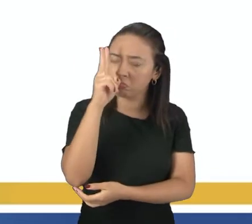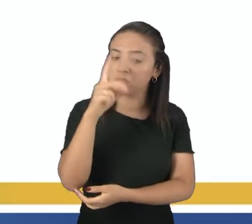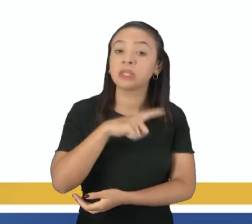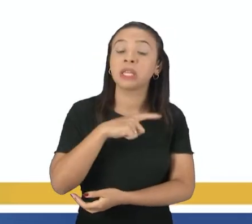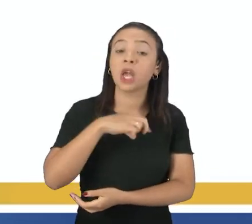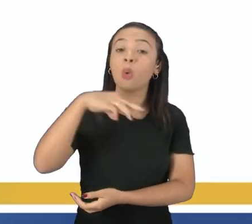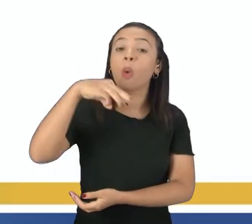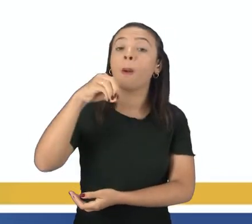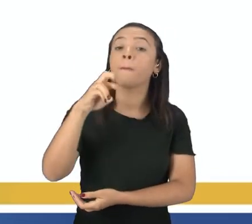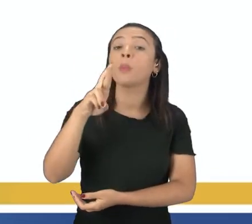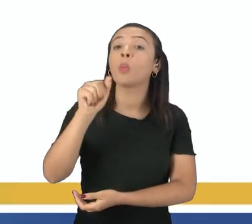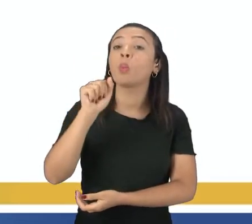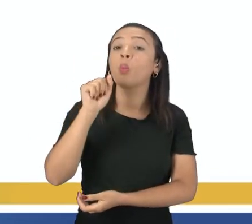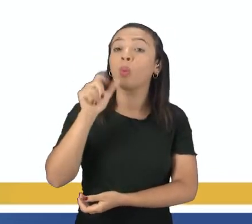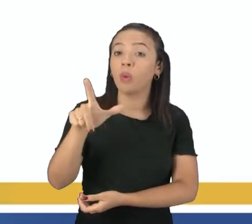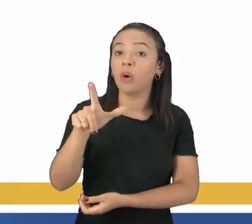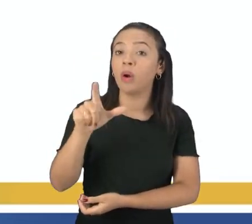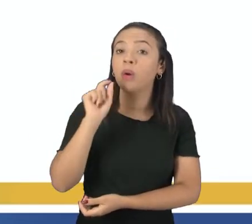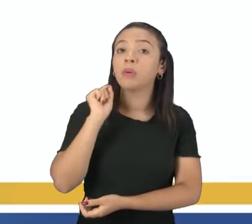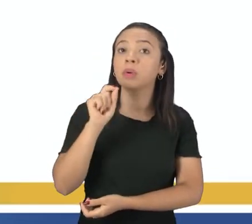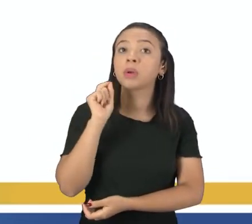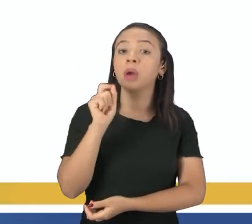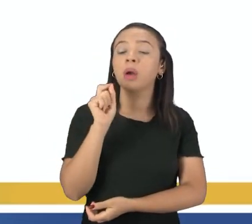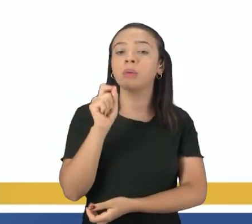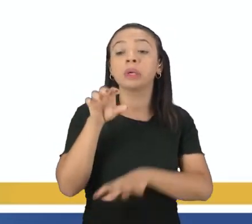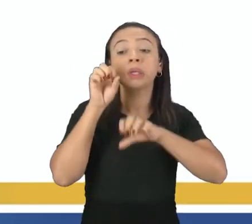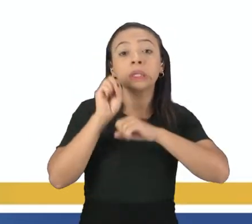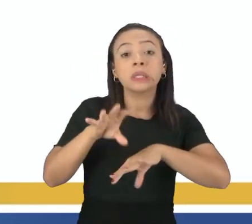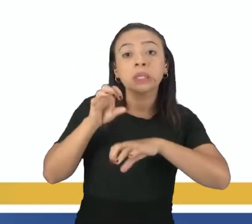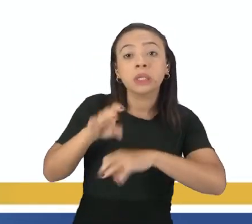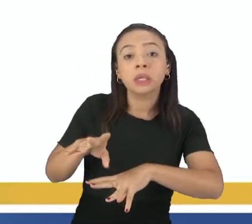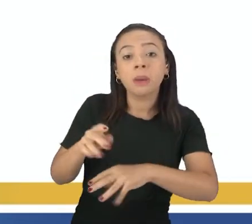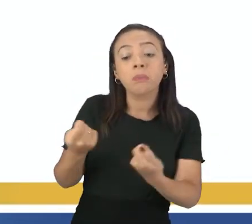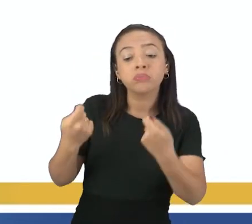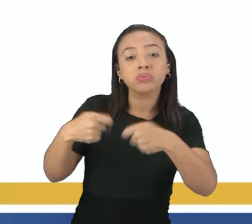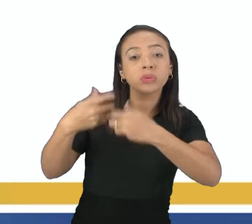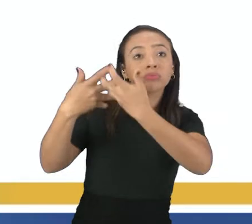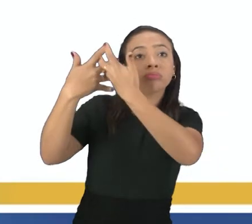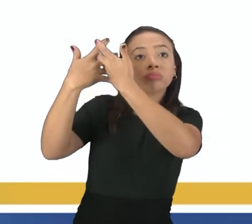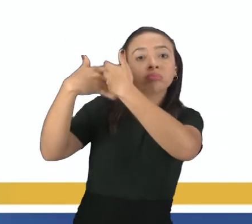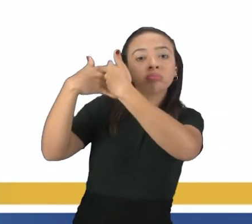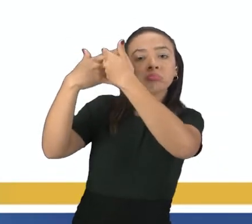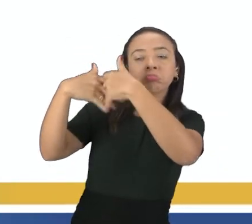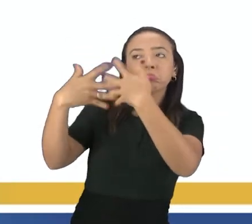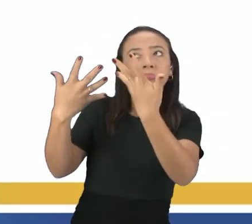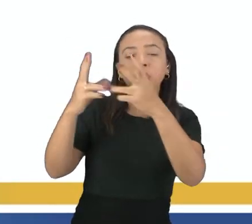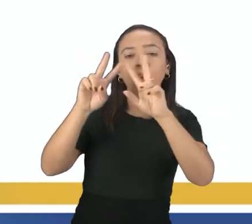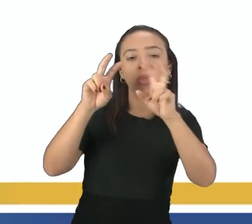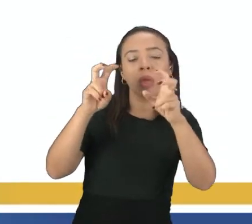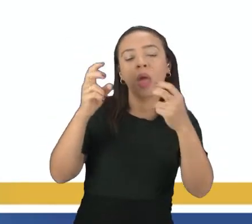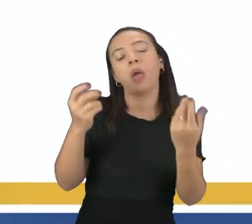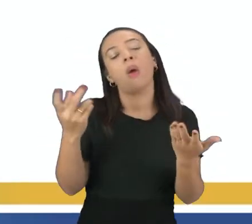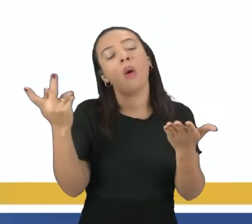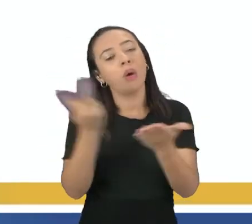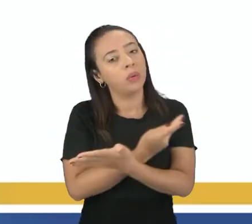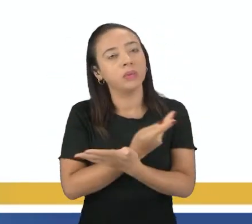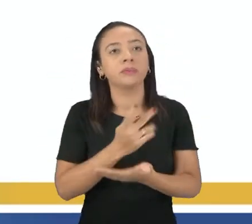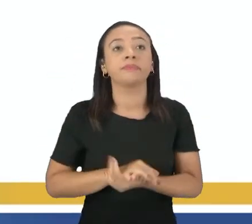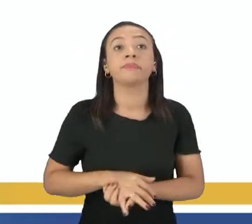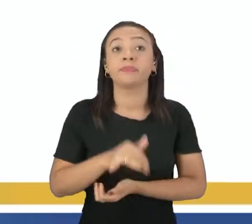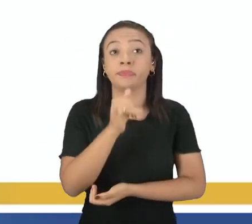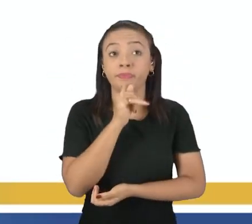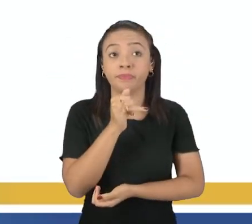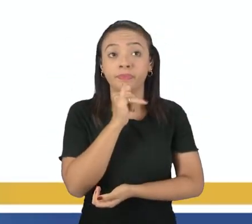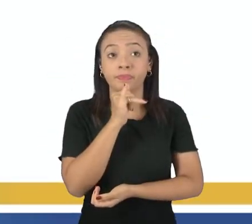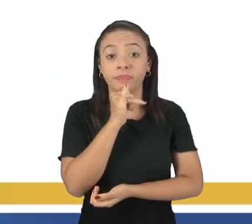uma moral, né? Que é um ensinamento para reflexão sobre determinada ação ou prática. Por